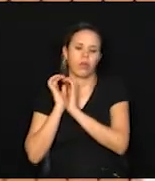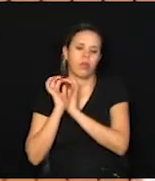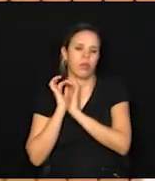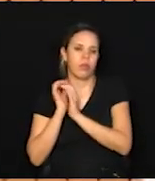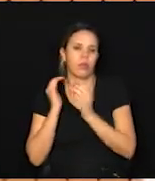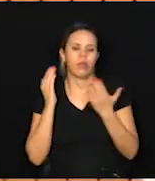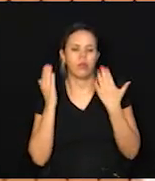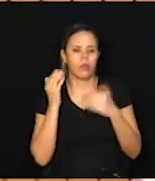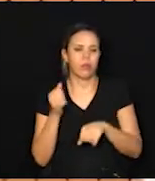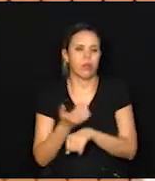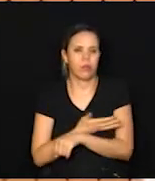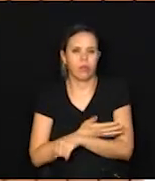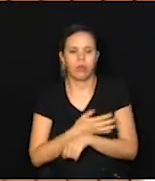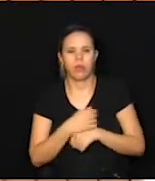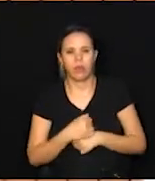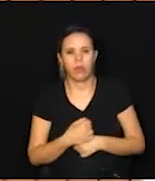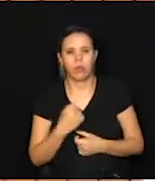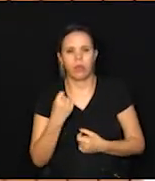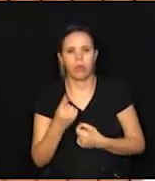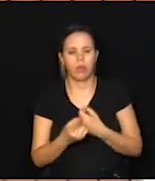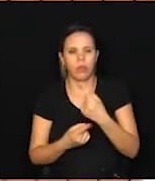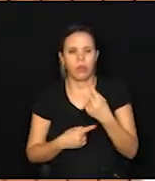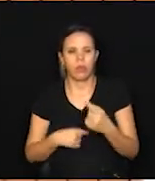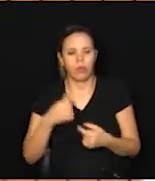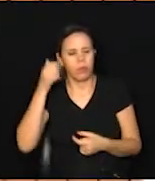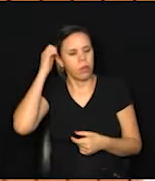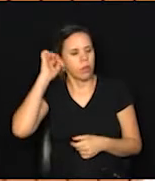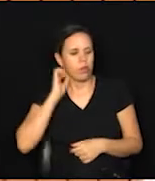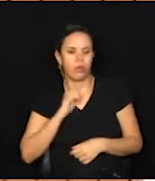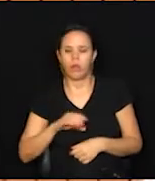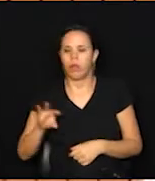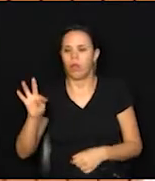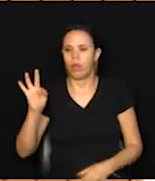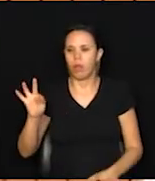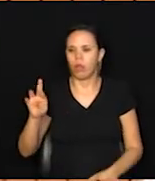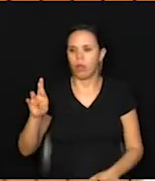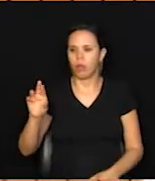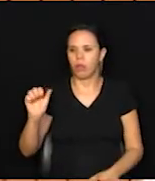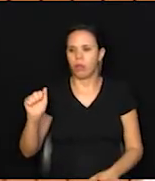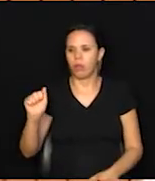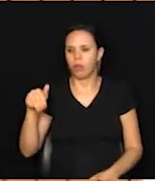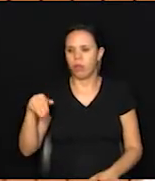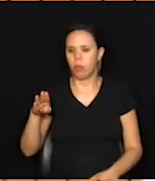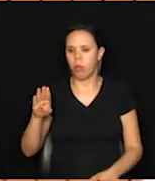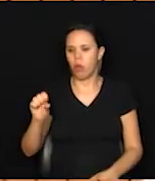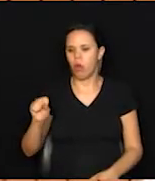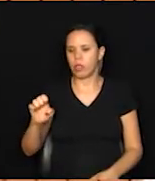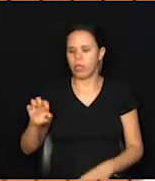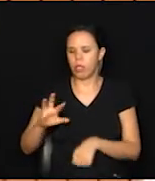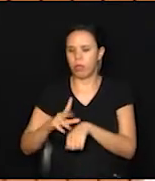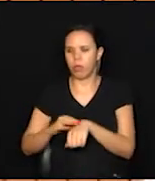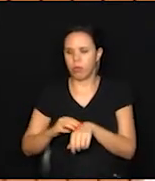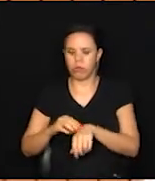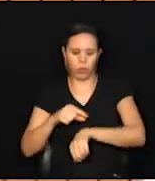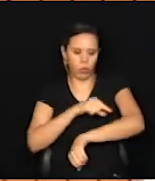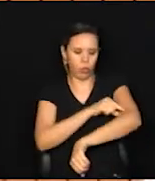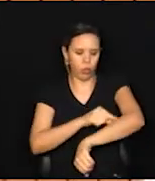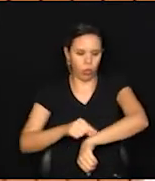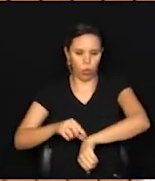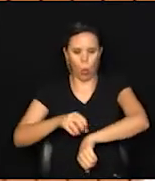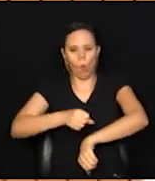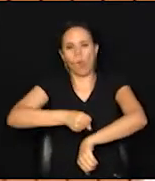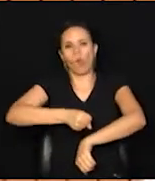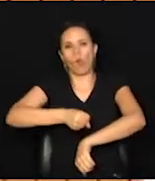neurológicos, eventualmente quadros de trombose, né, nos pacientes acometidos pela Covid, que ela falasse